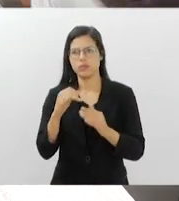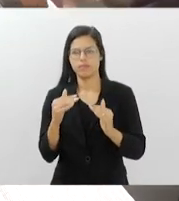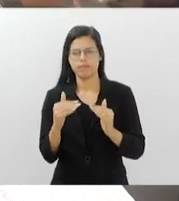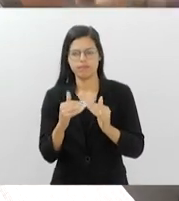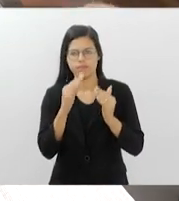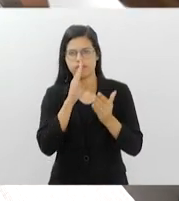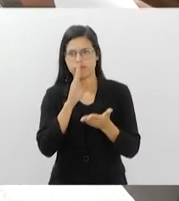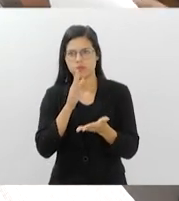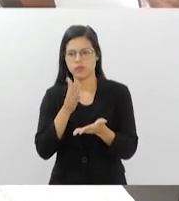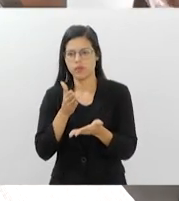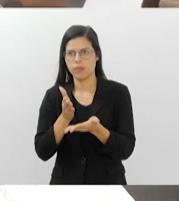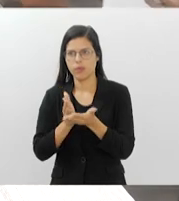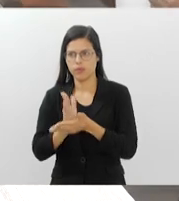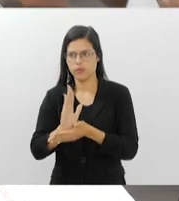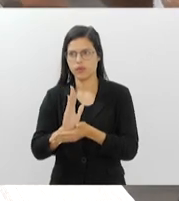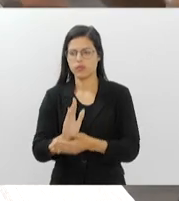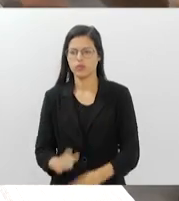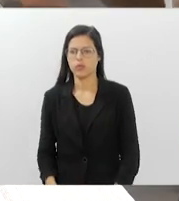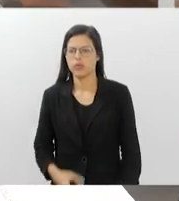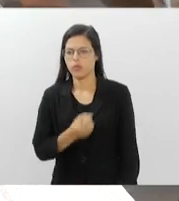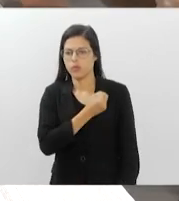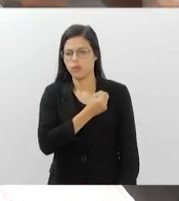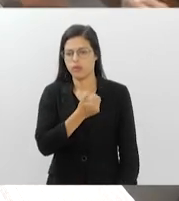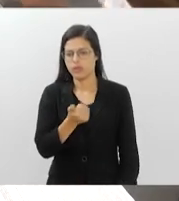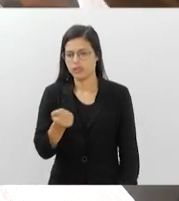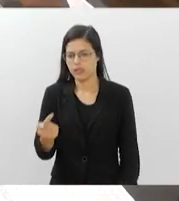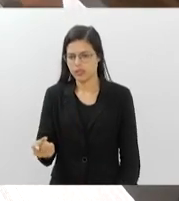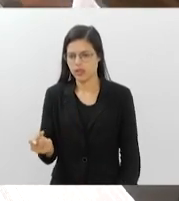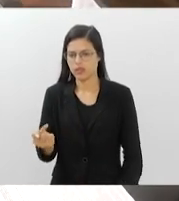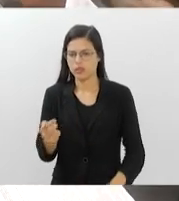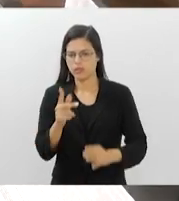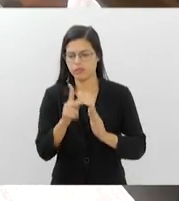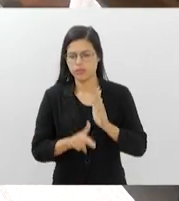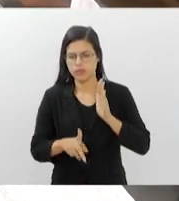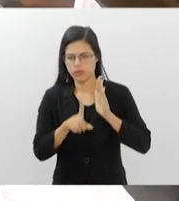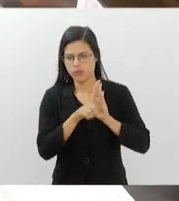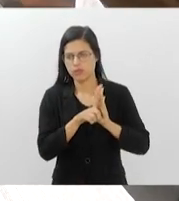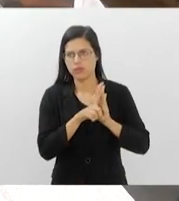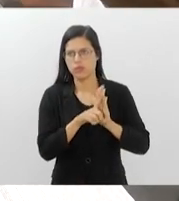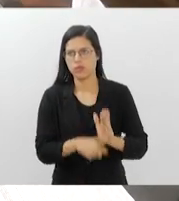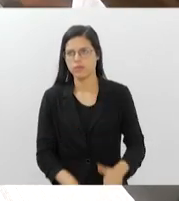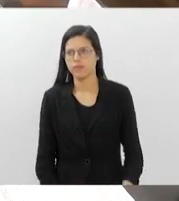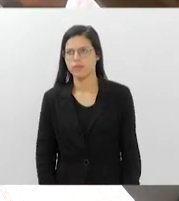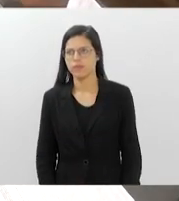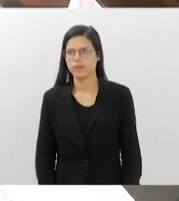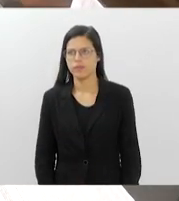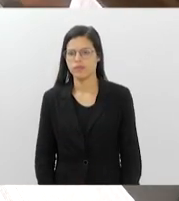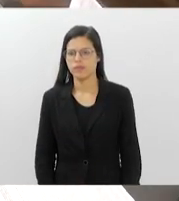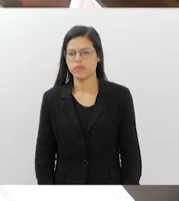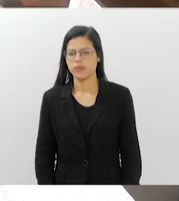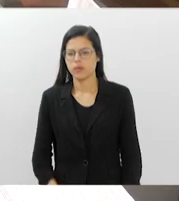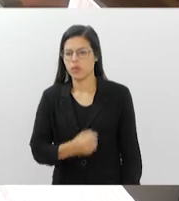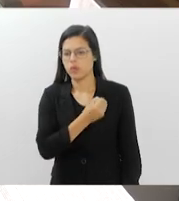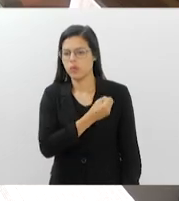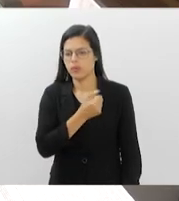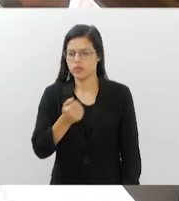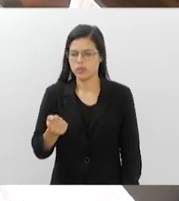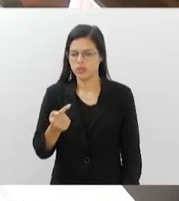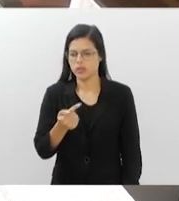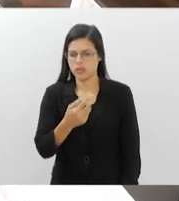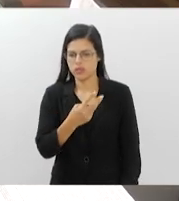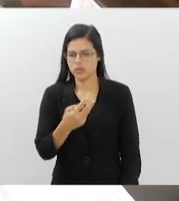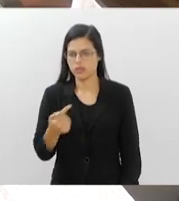Como estão aprovado item 17 da pauta trata-se do projeto de lei número